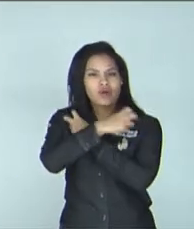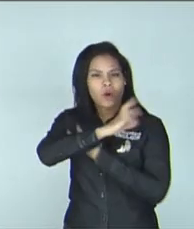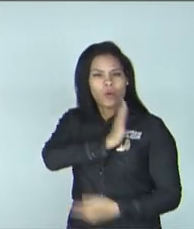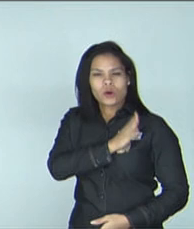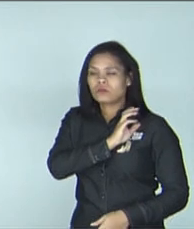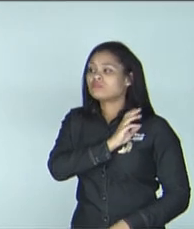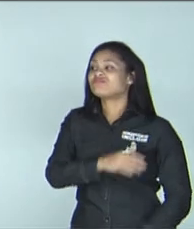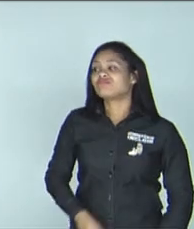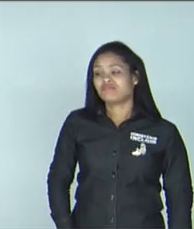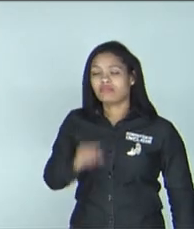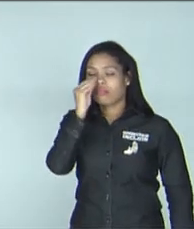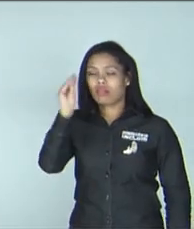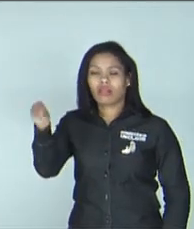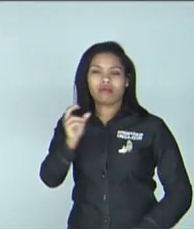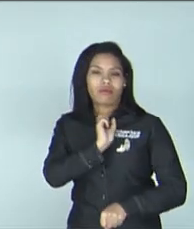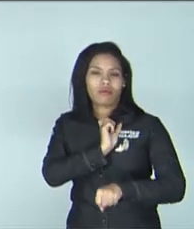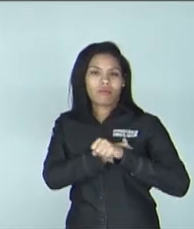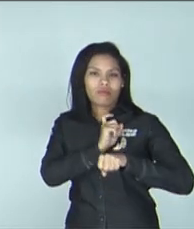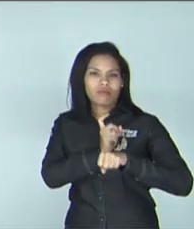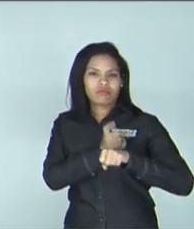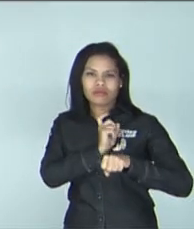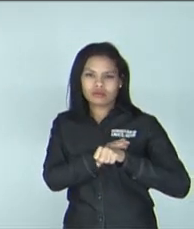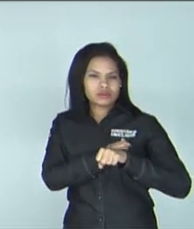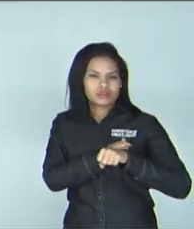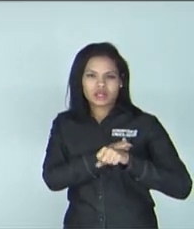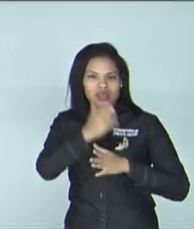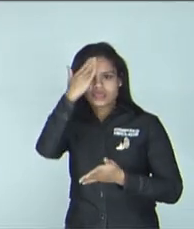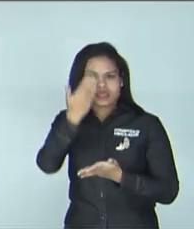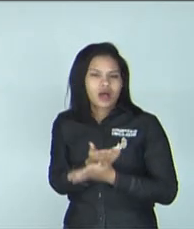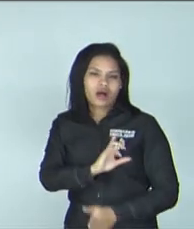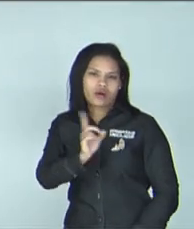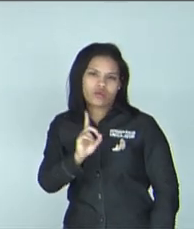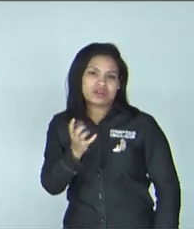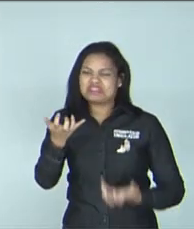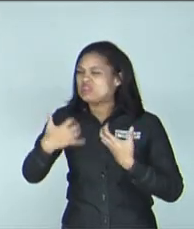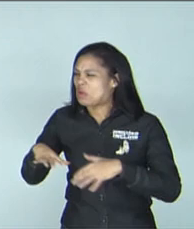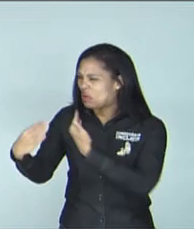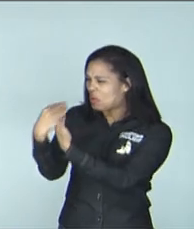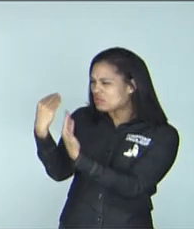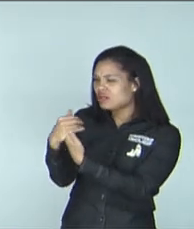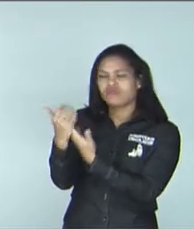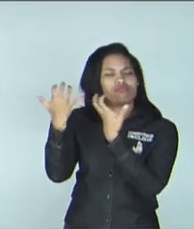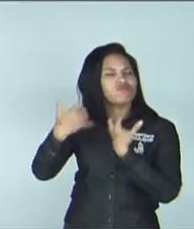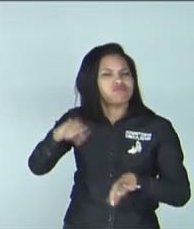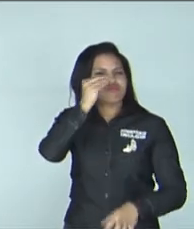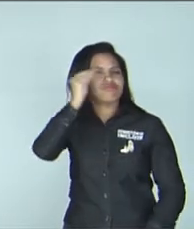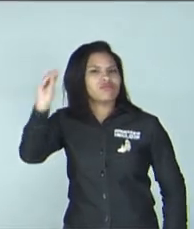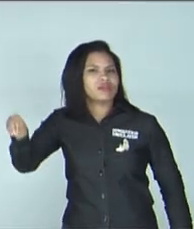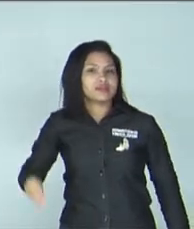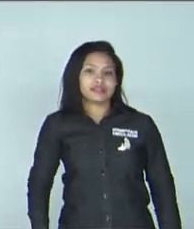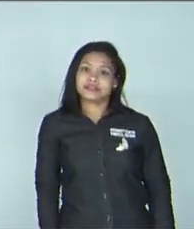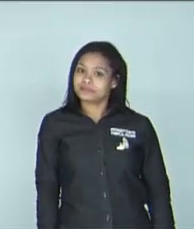faraó permaneceu em durée sido e ele não quis ouvi-los você